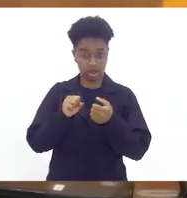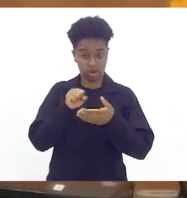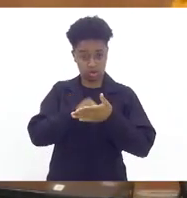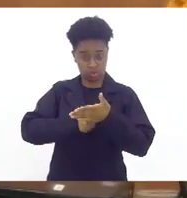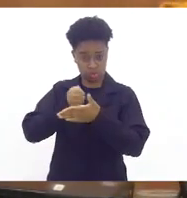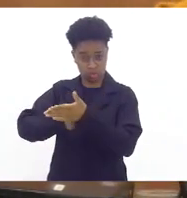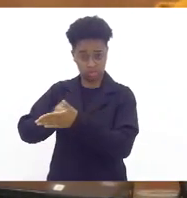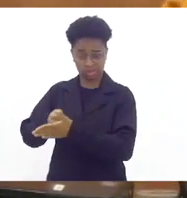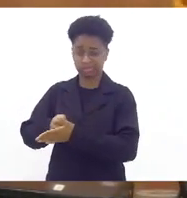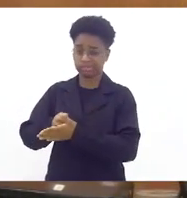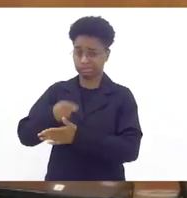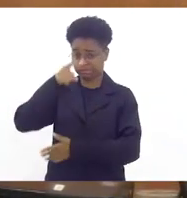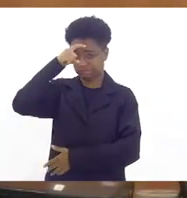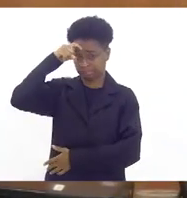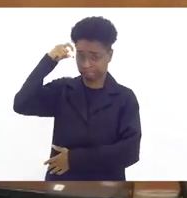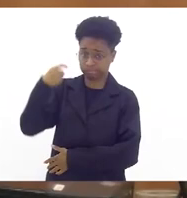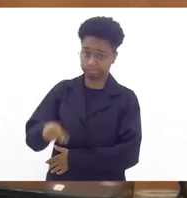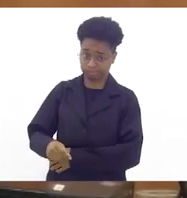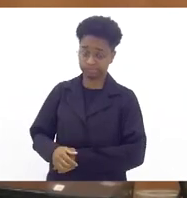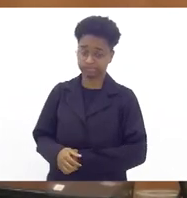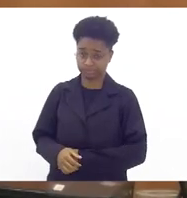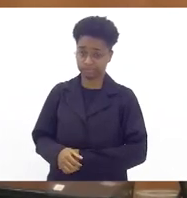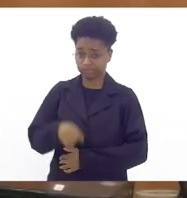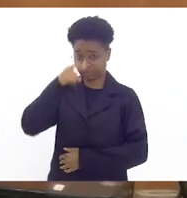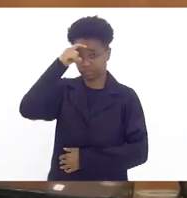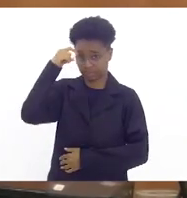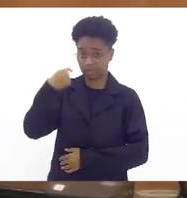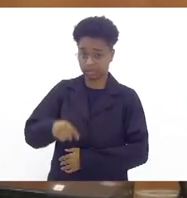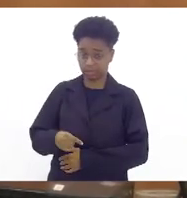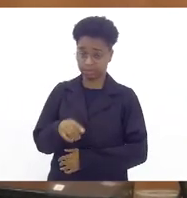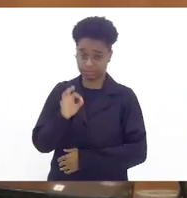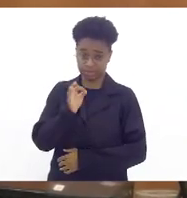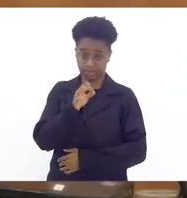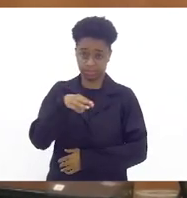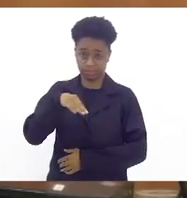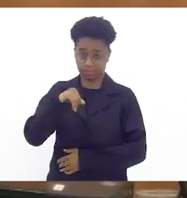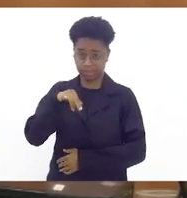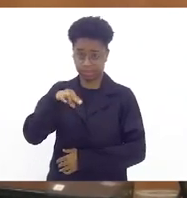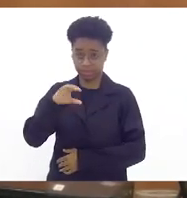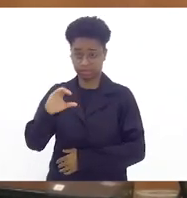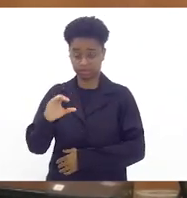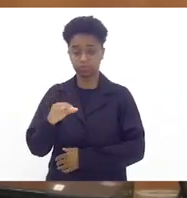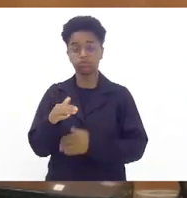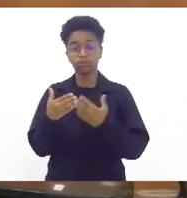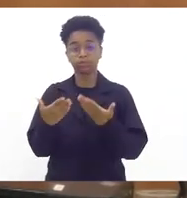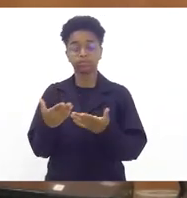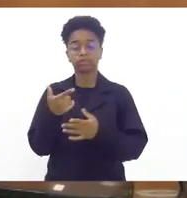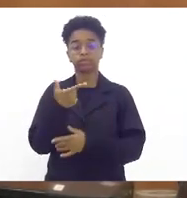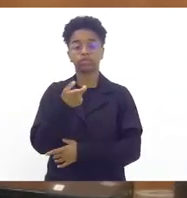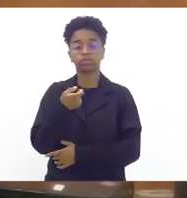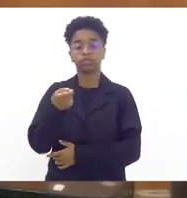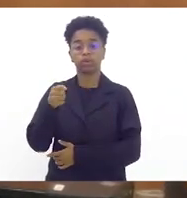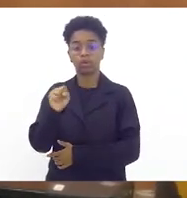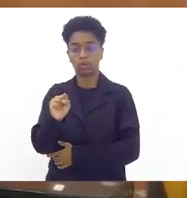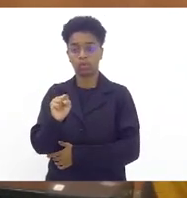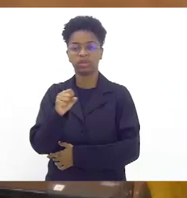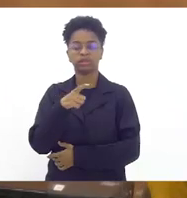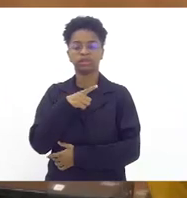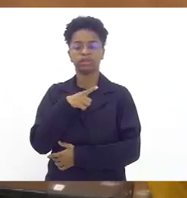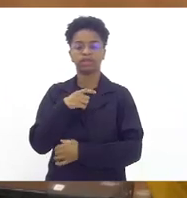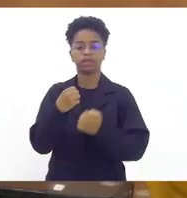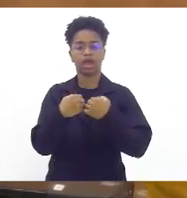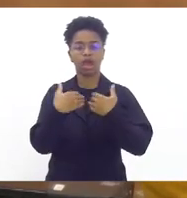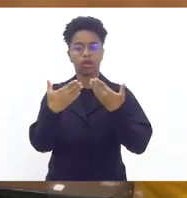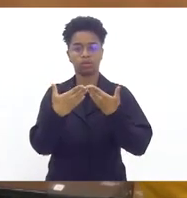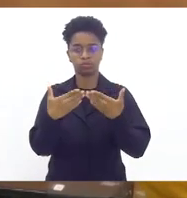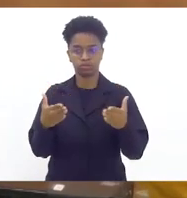trabalho. Muito trabalho. Não é MEC? Com certeza. Em 2008, teve uma audiência,